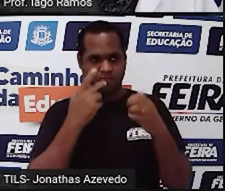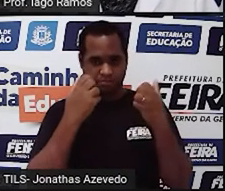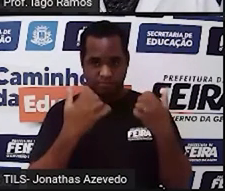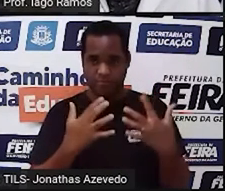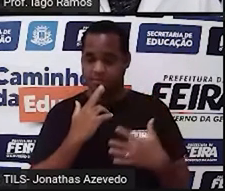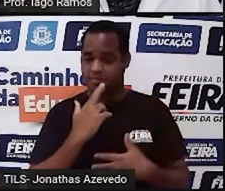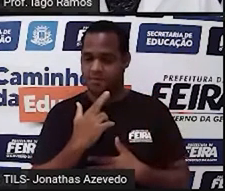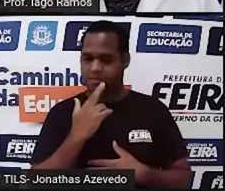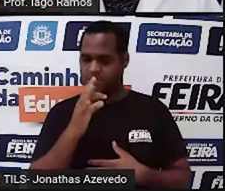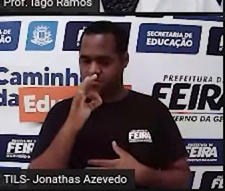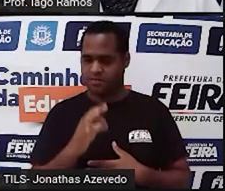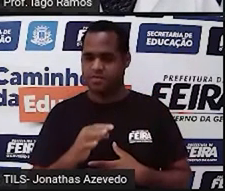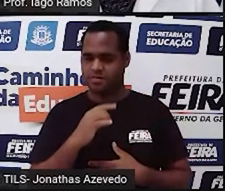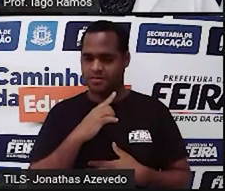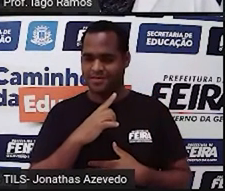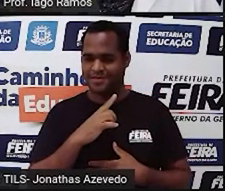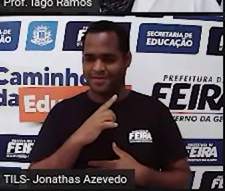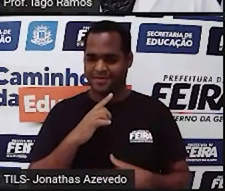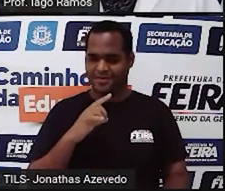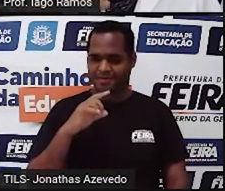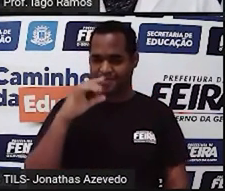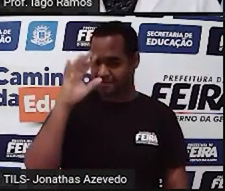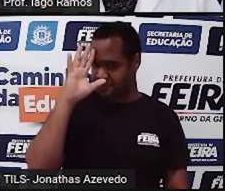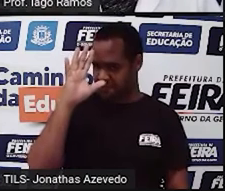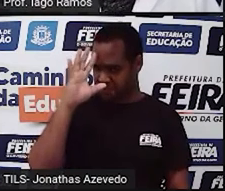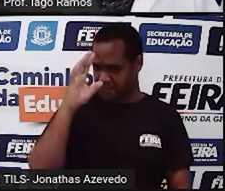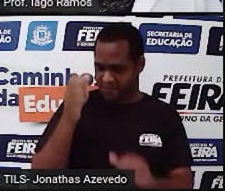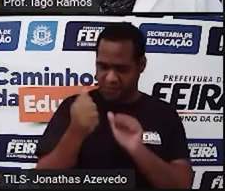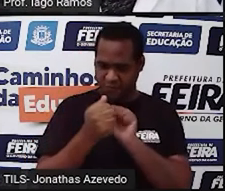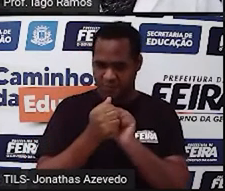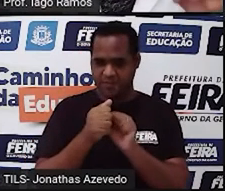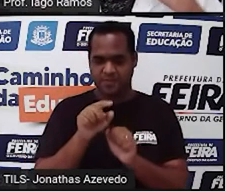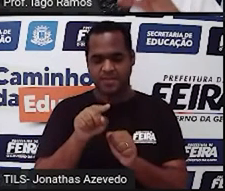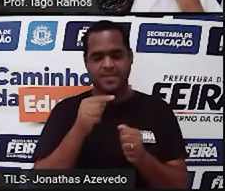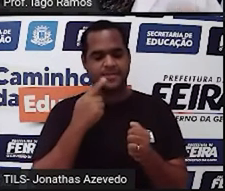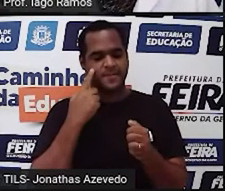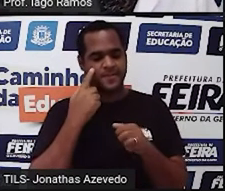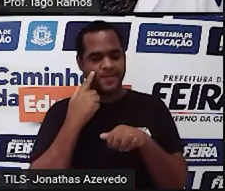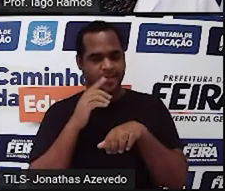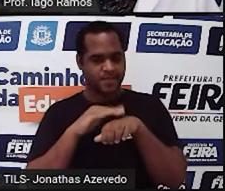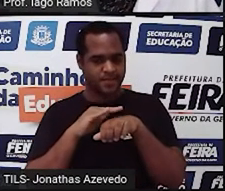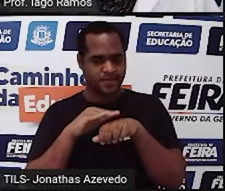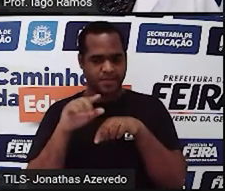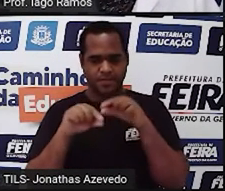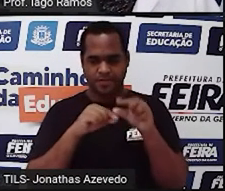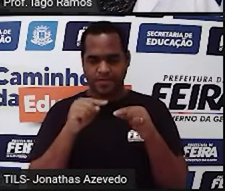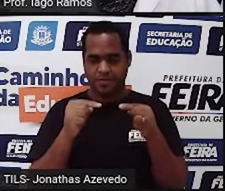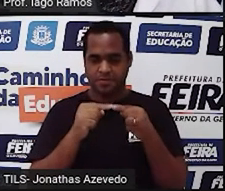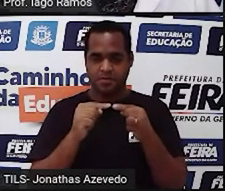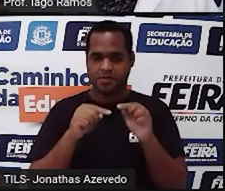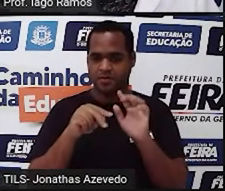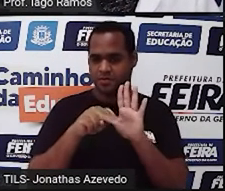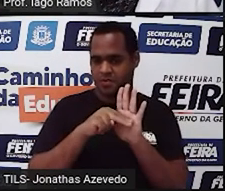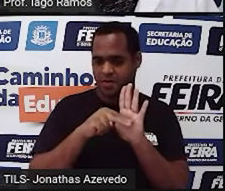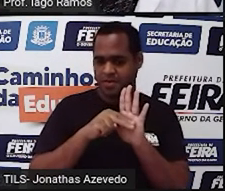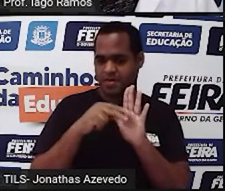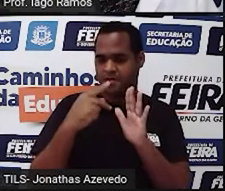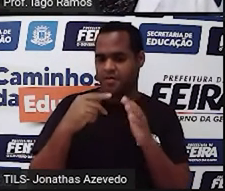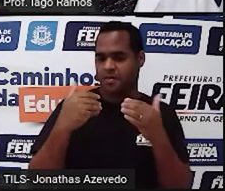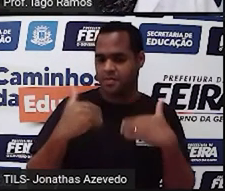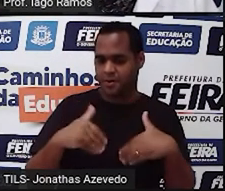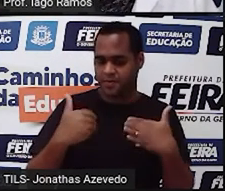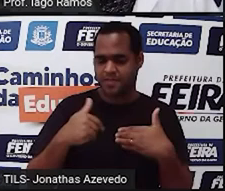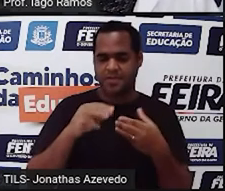a sua resposta imagina comigo se você tivesse que escolher uma dessas duas notas para uma prova de